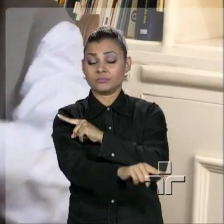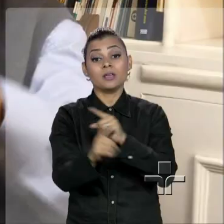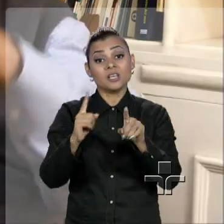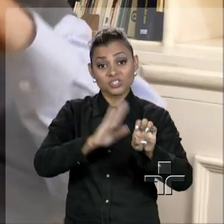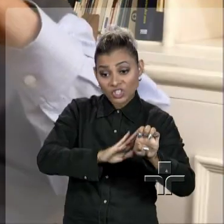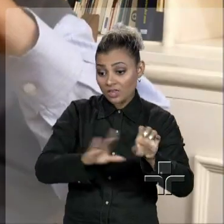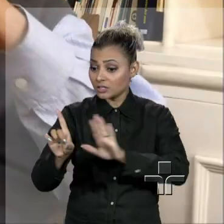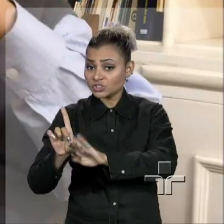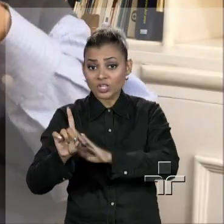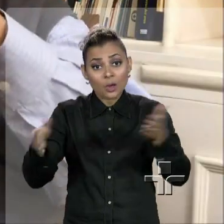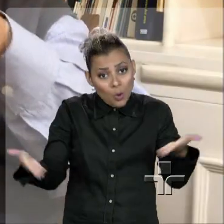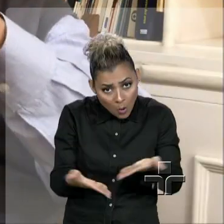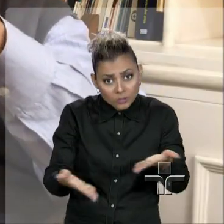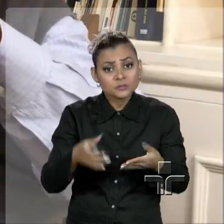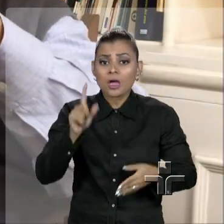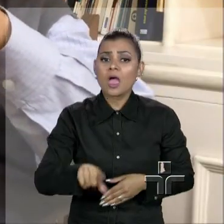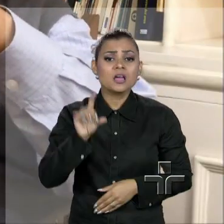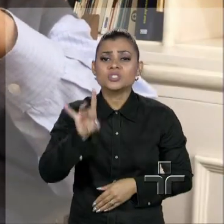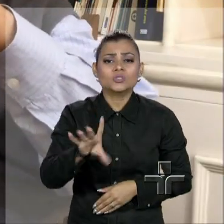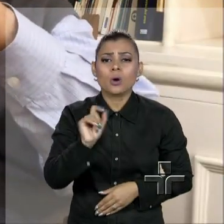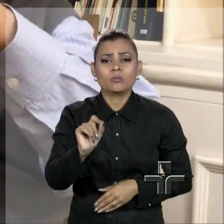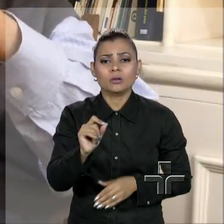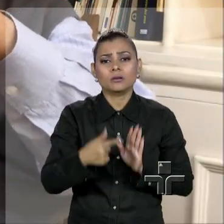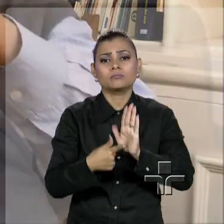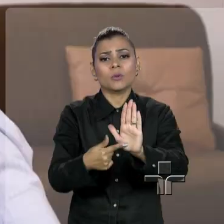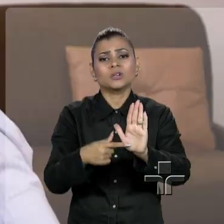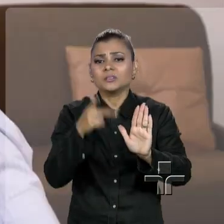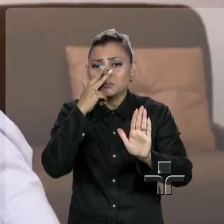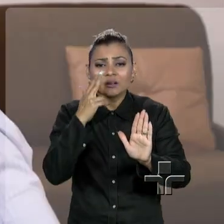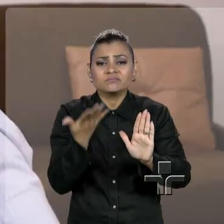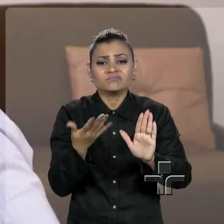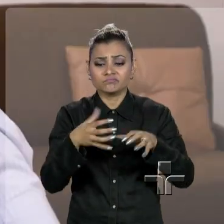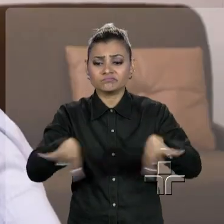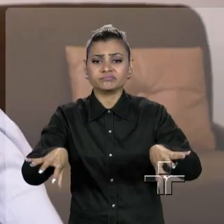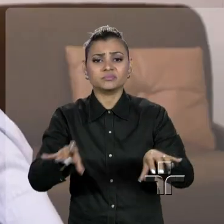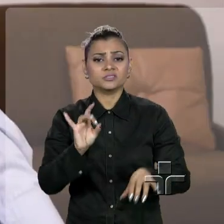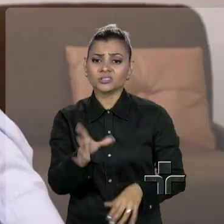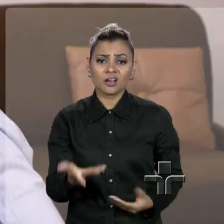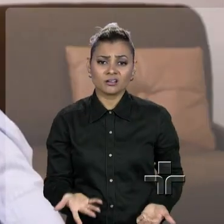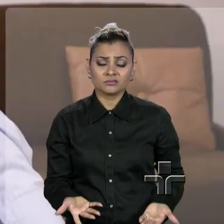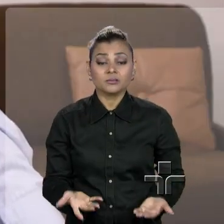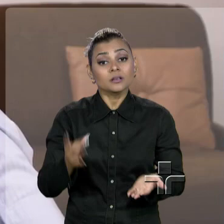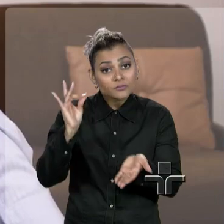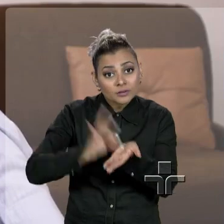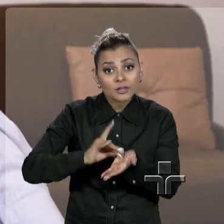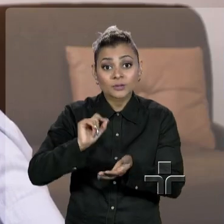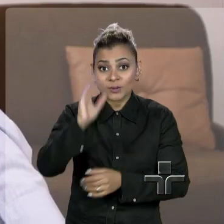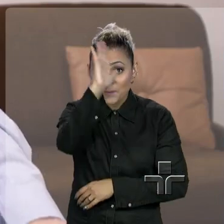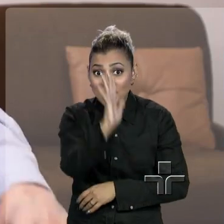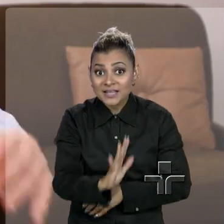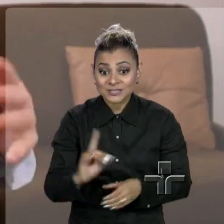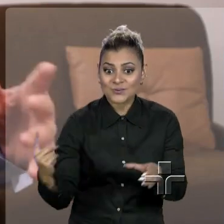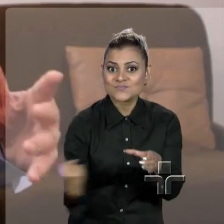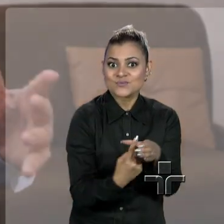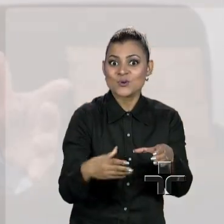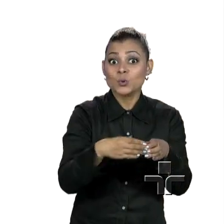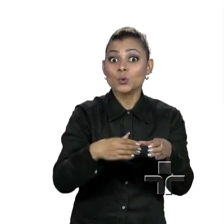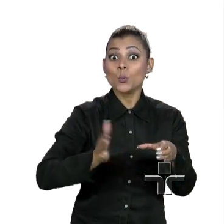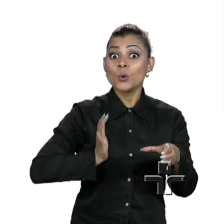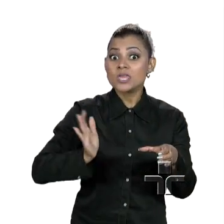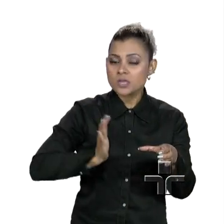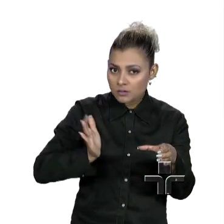esquerda e direita hoje são apenas sinais de trânsito. Em relação à proposta de entrada do Brasil no chamado Clube dos Ricos,